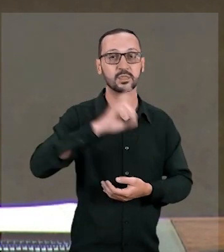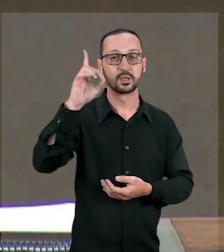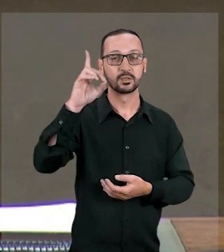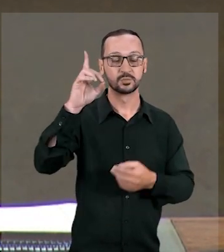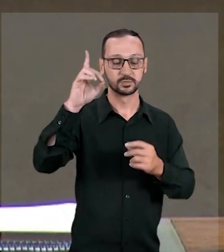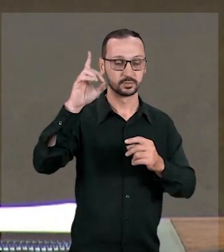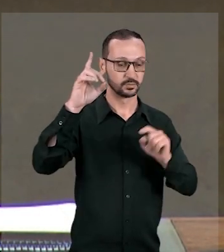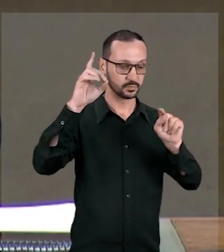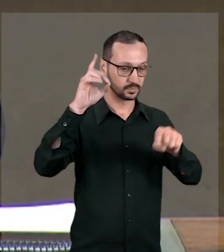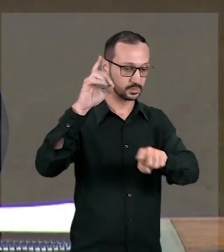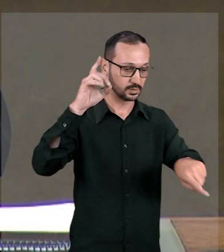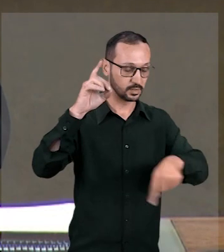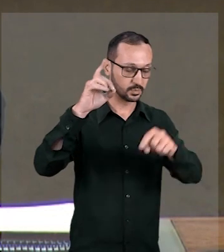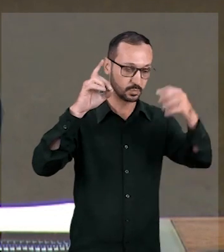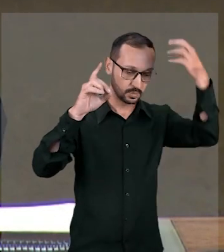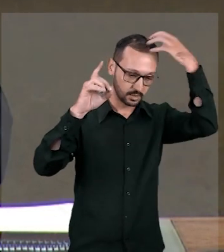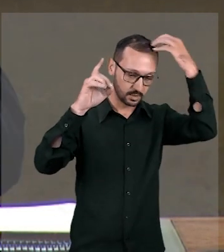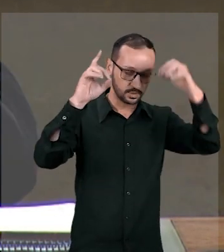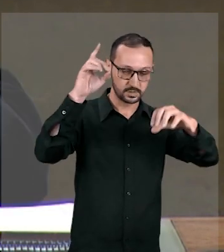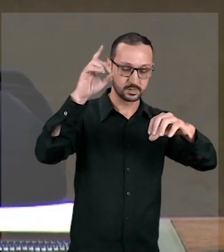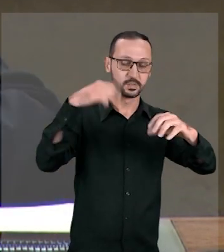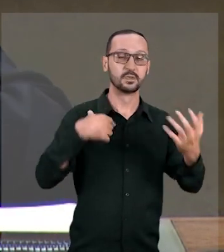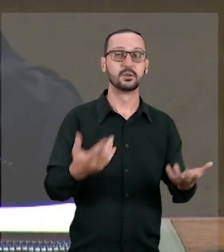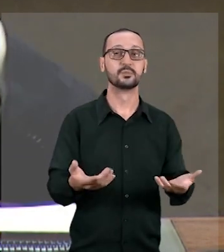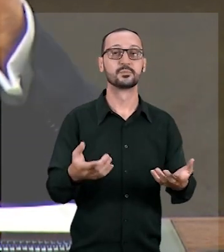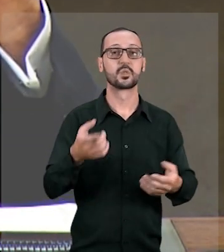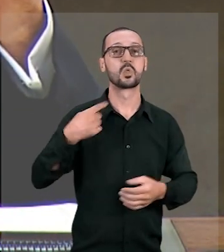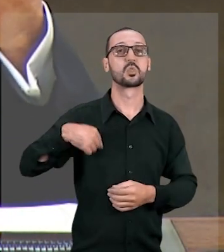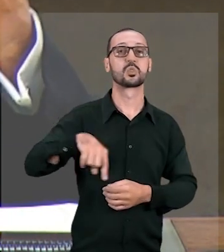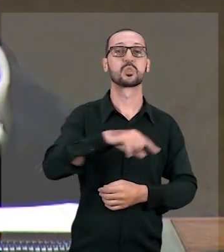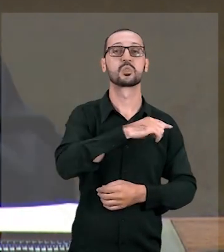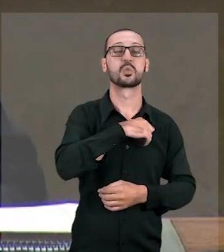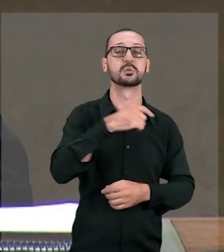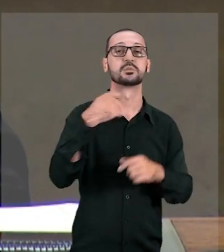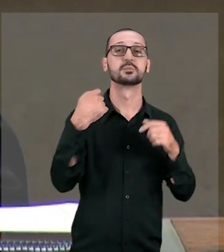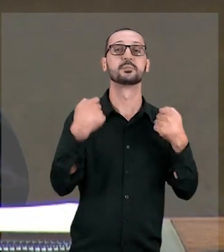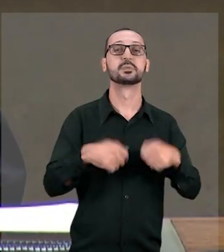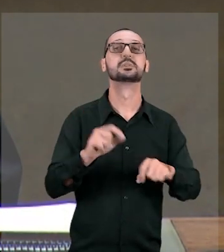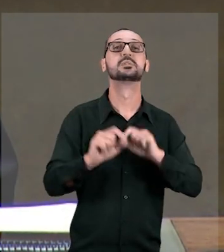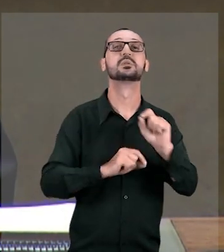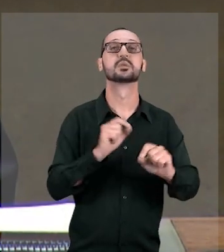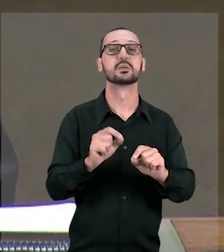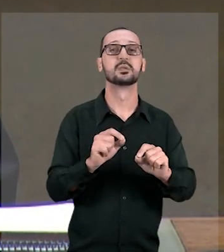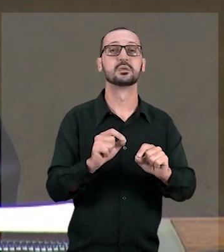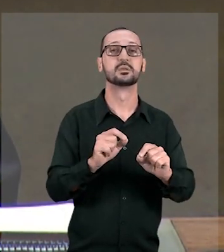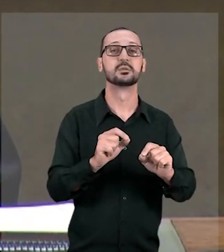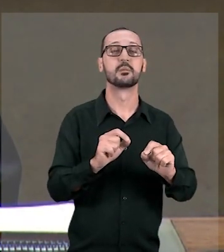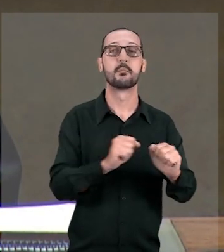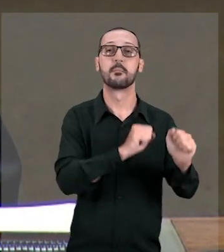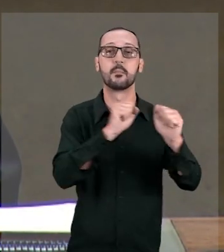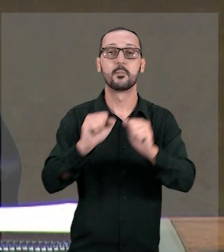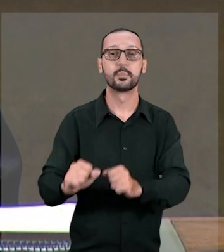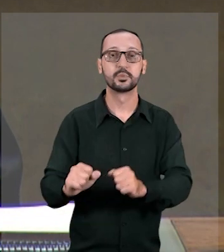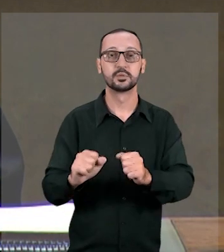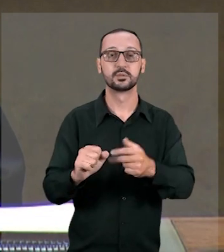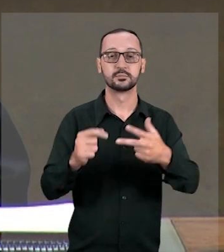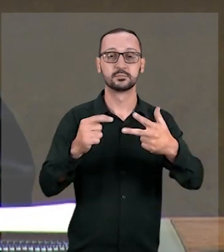vós era o rei, e ele concluía dizendo, nós tem que ser o poder